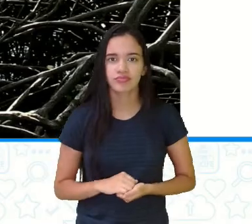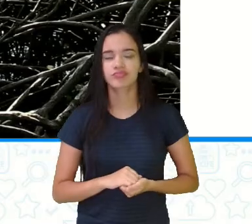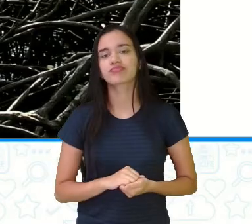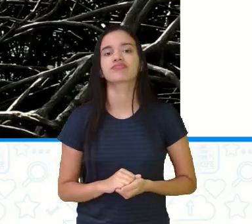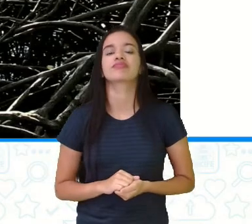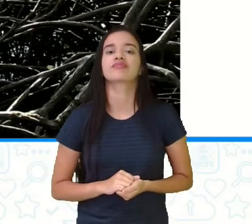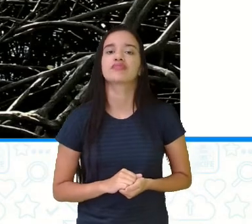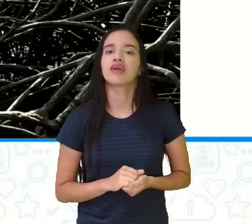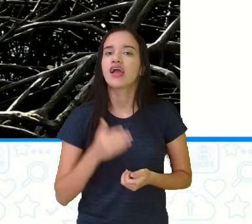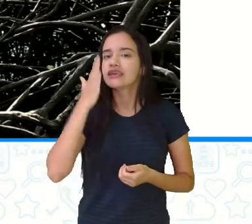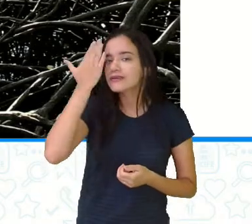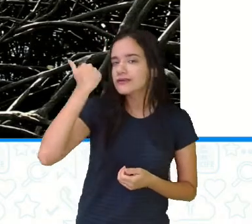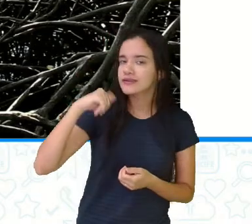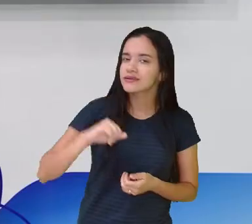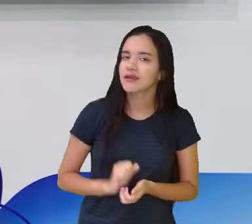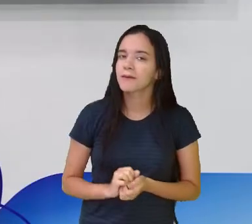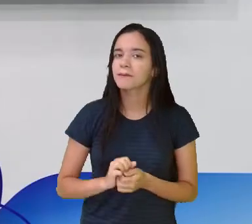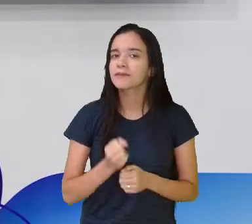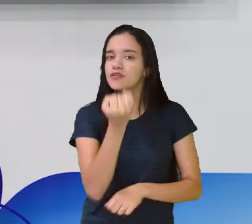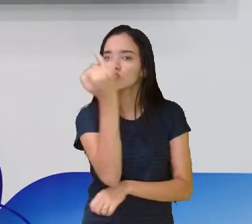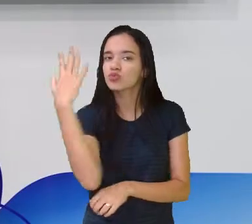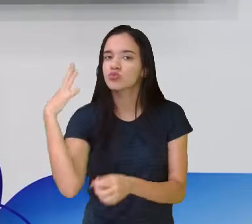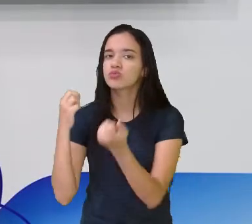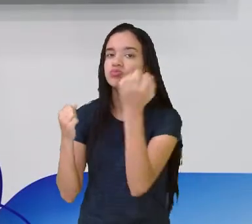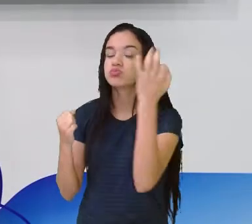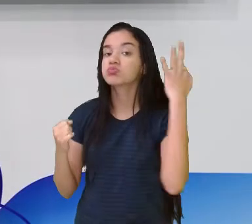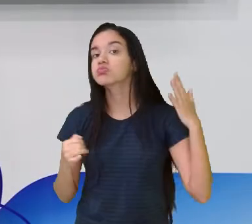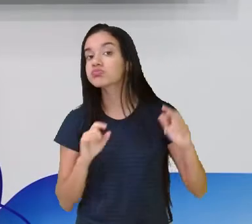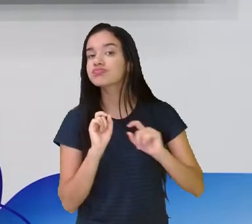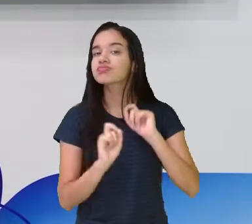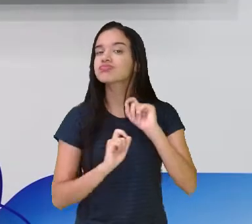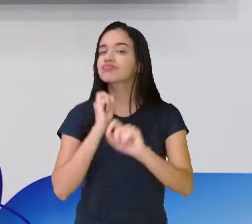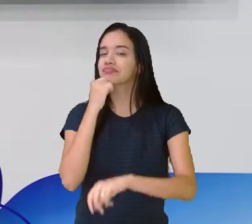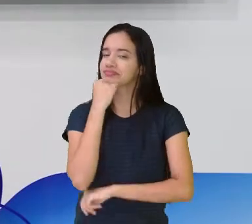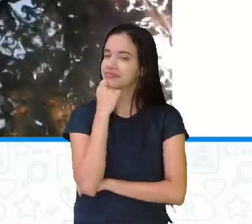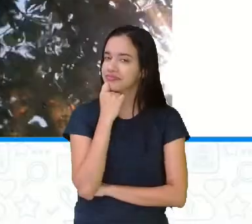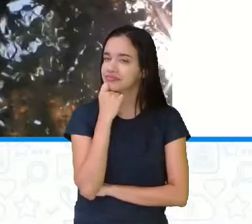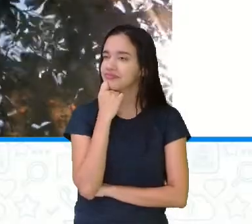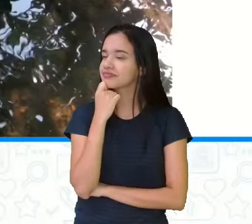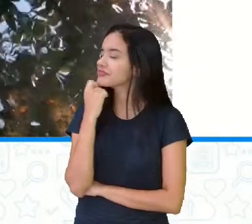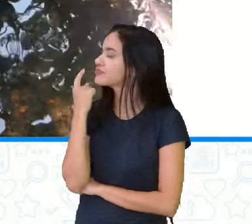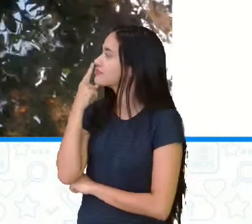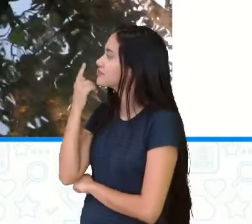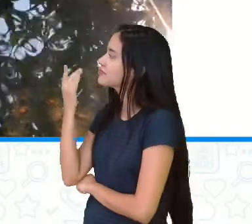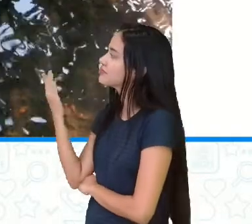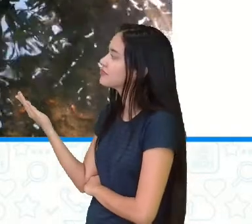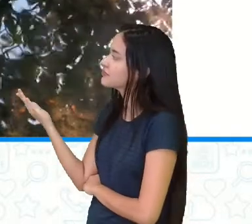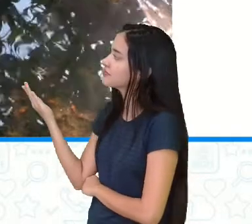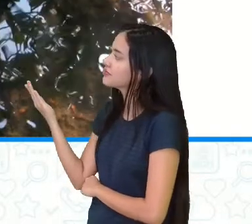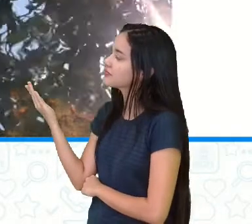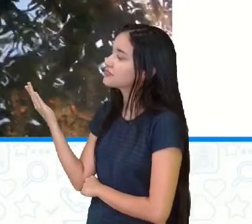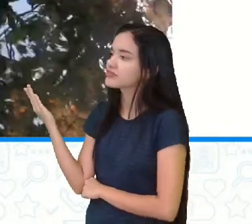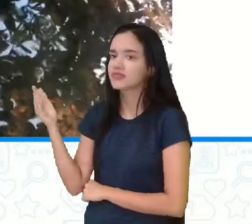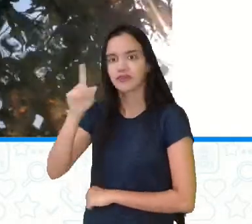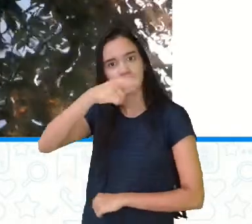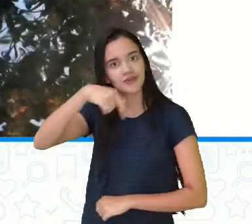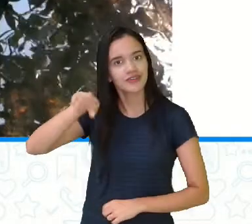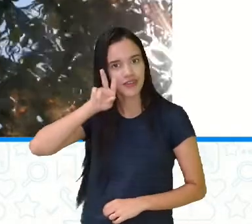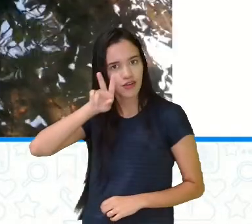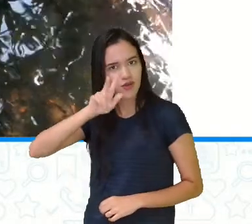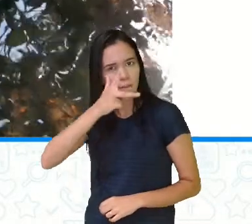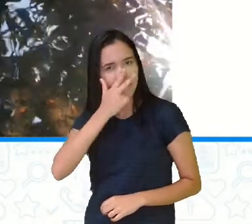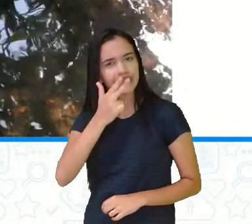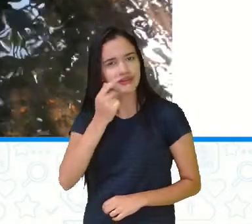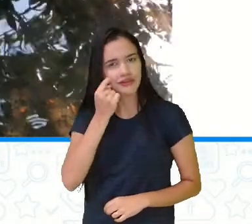essa? Sabe que vegetação é essa? E aí? Você já viu algo do tipo, como esse,